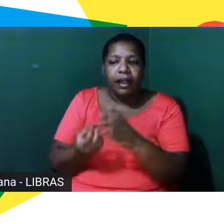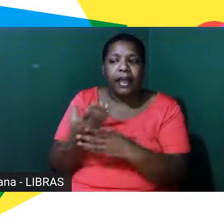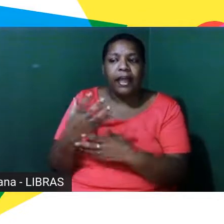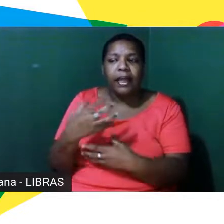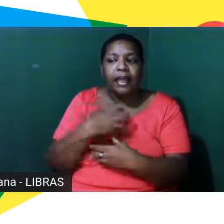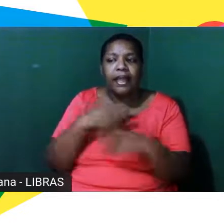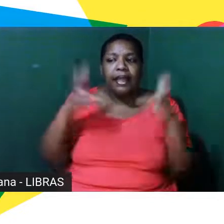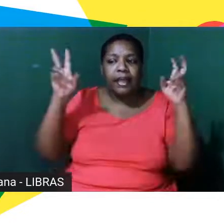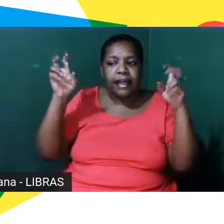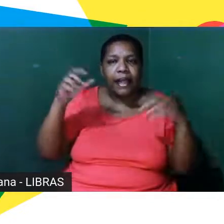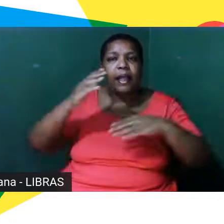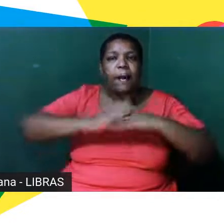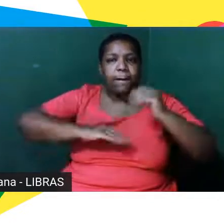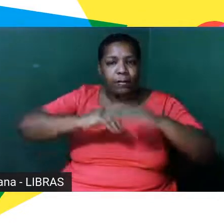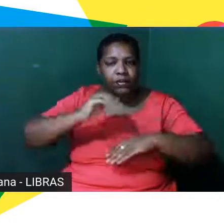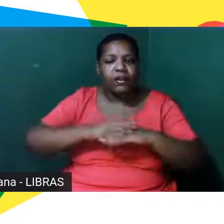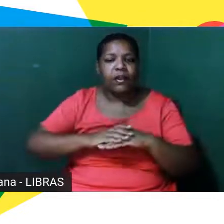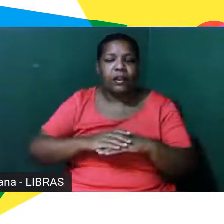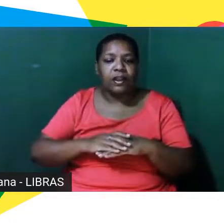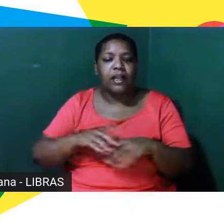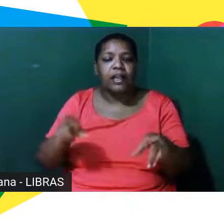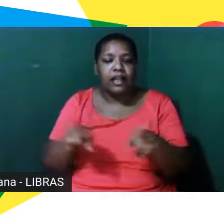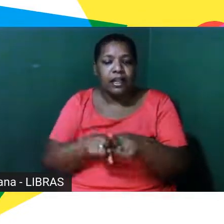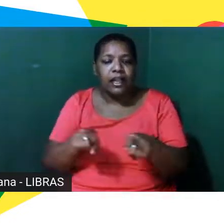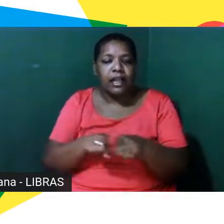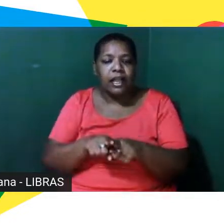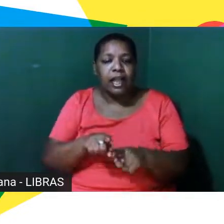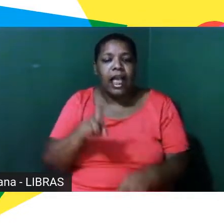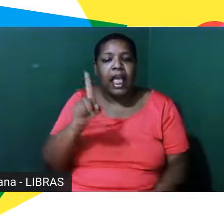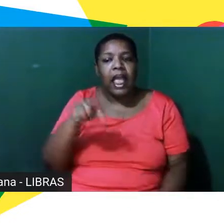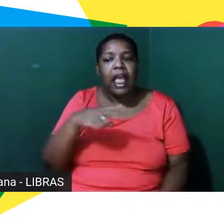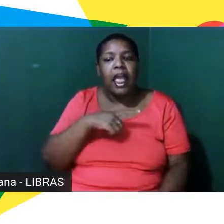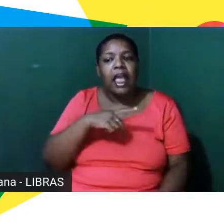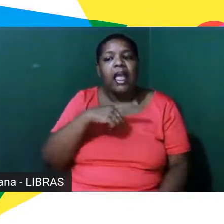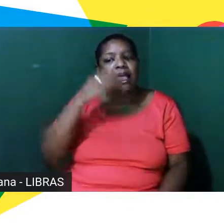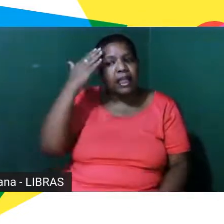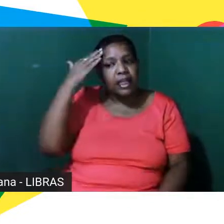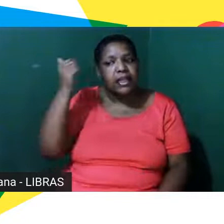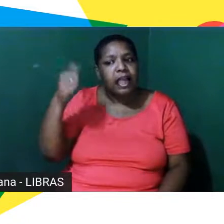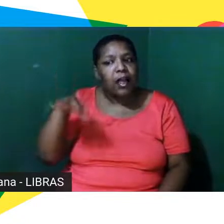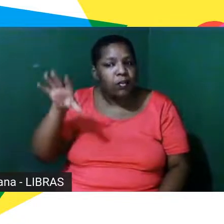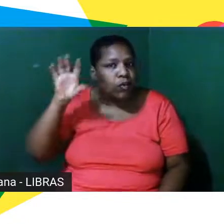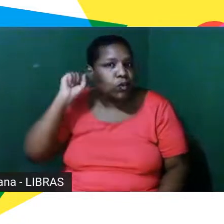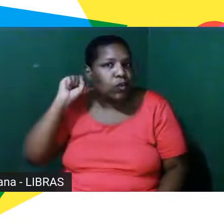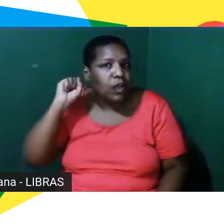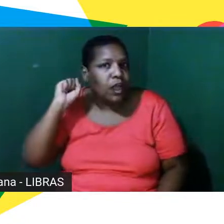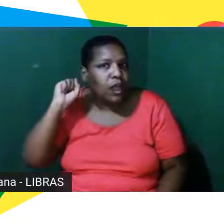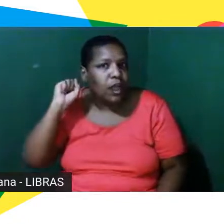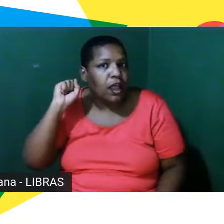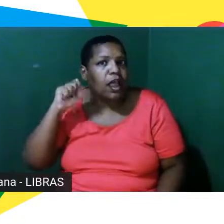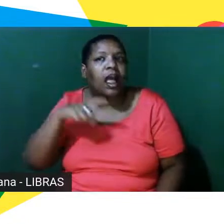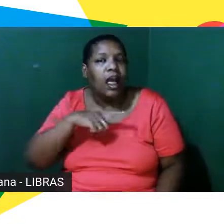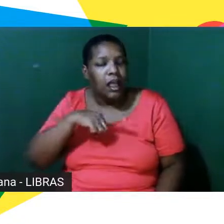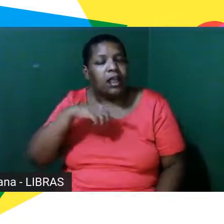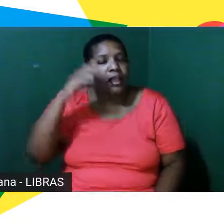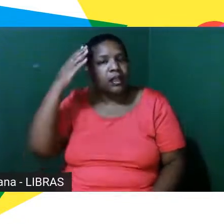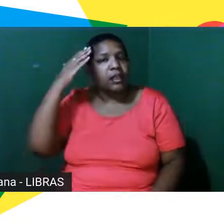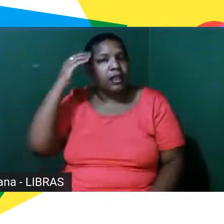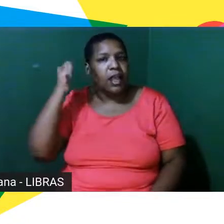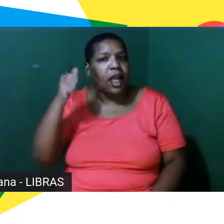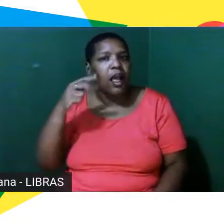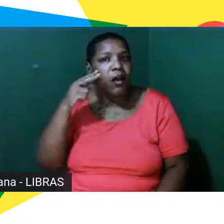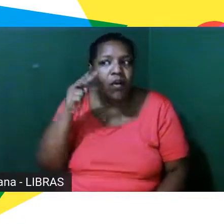título de estou profissional hoje estou profissional é aquele que sabe escutar eu estou sabe